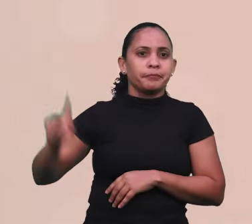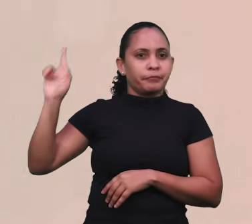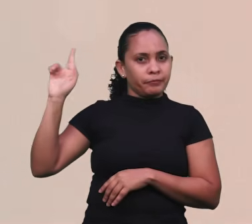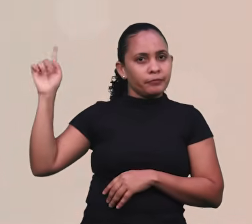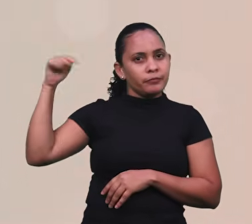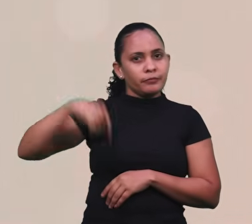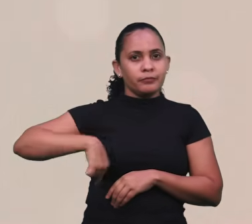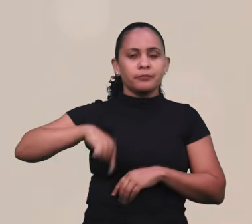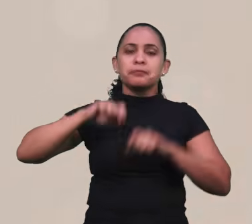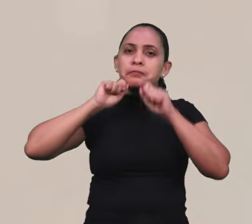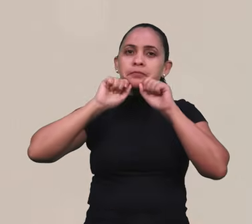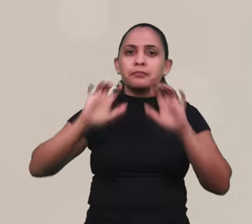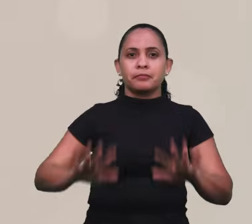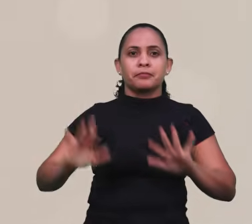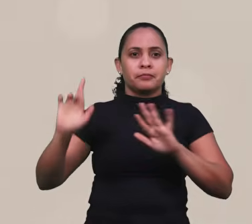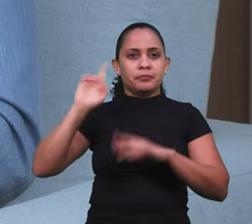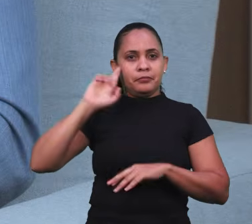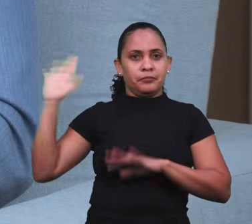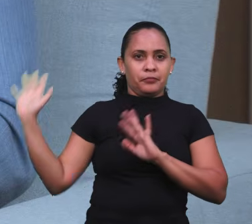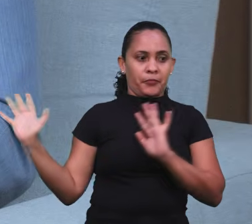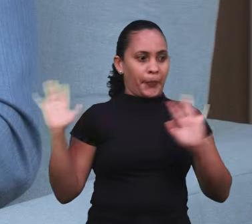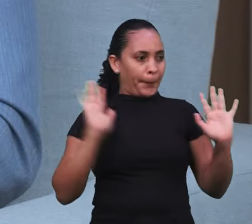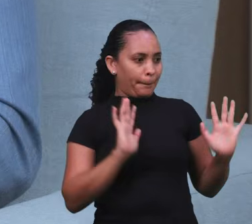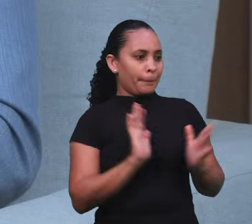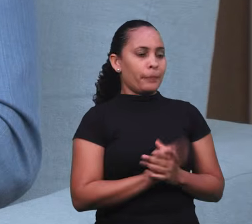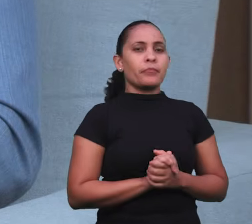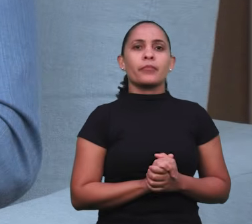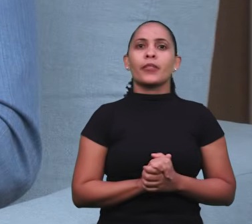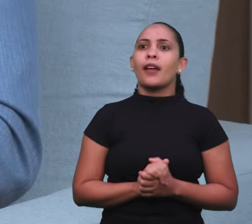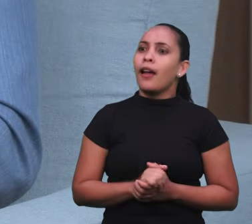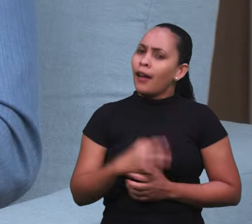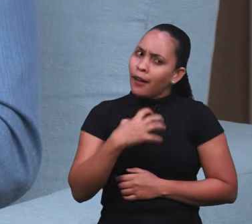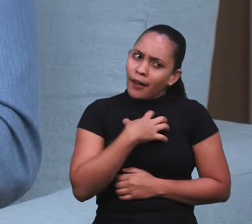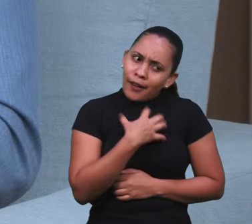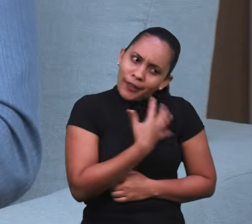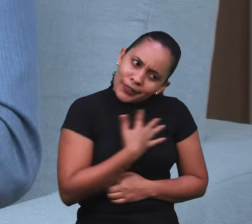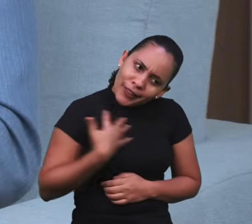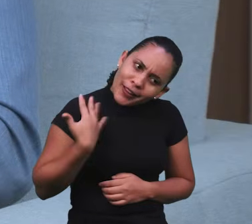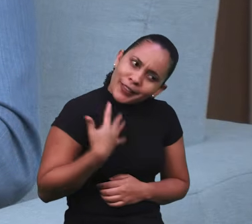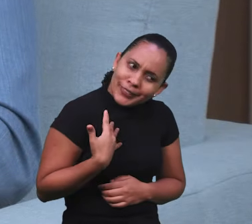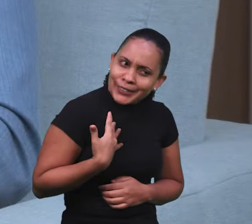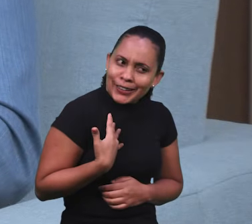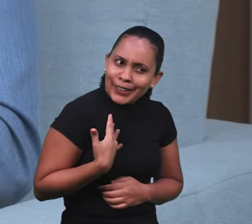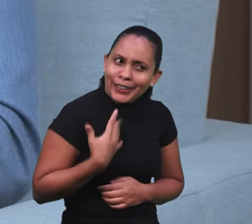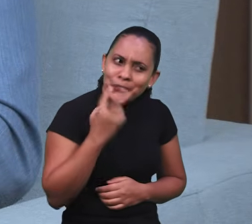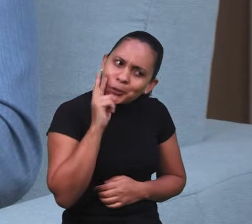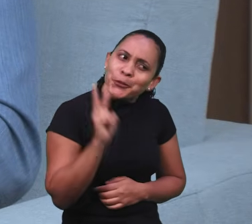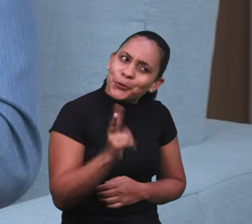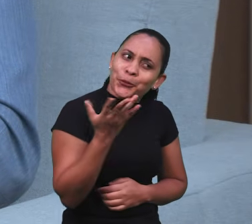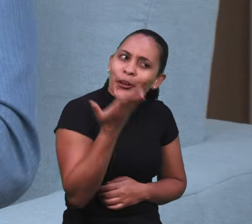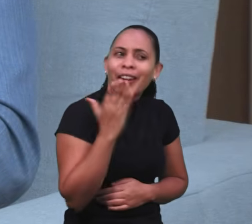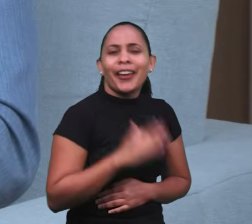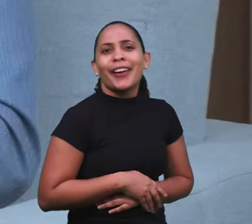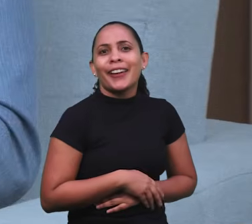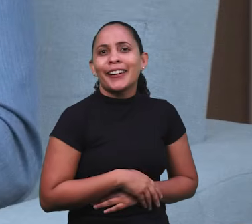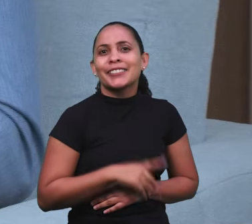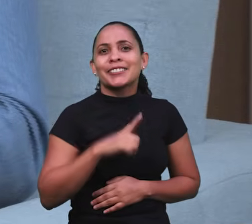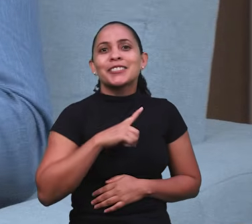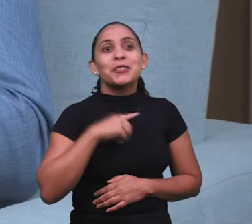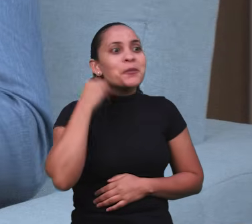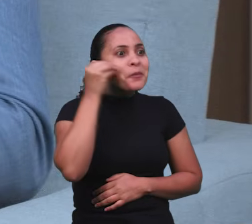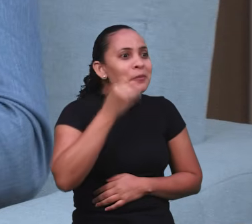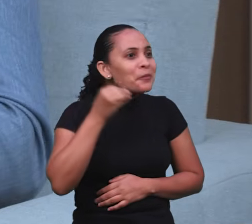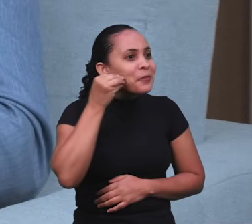para a honra e a glória do Senhor. Irmã Leida, que alegria é poder assistir